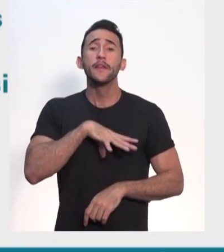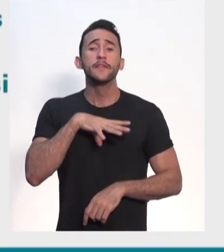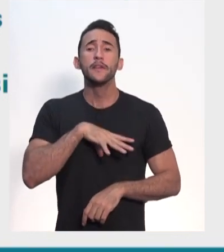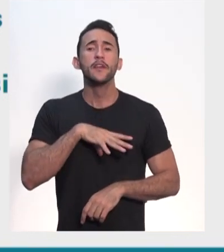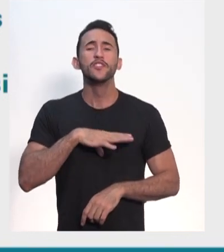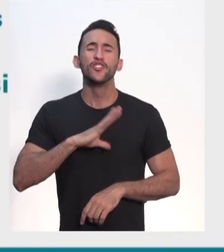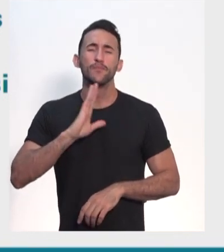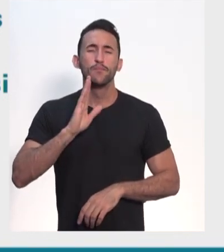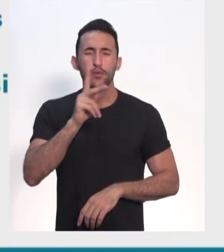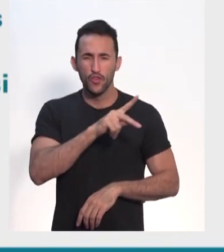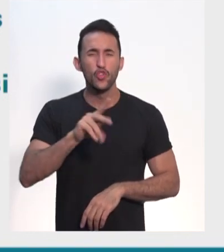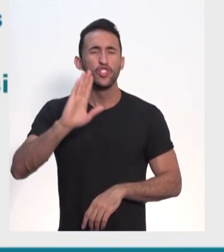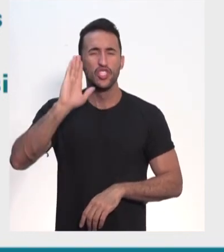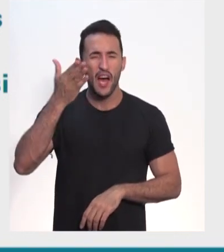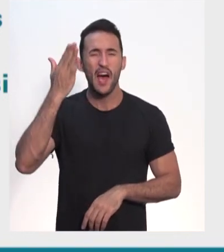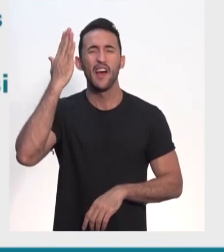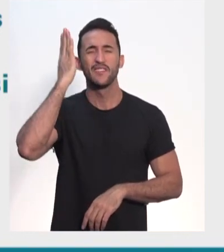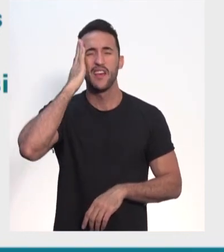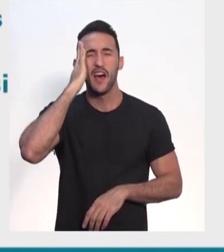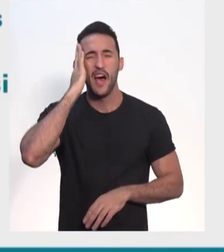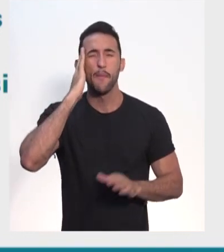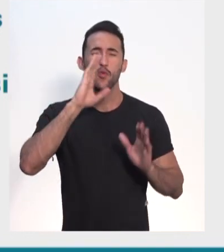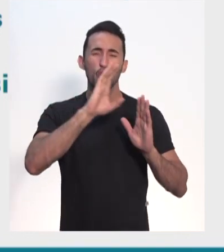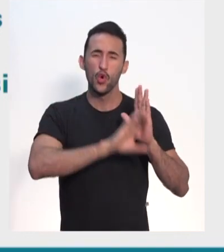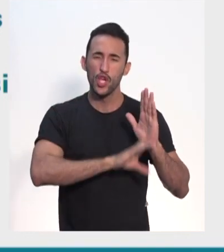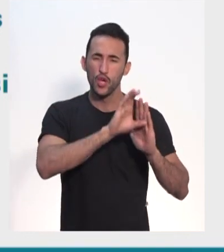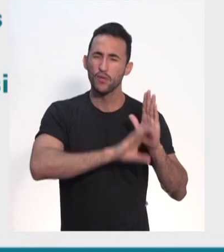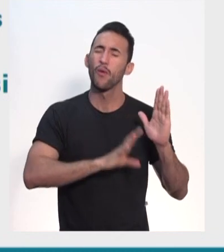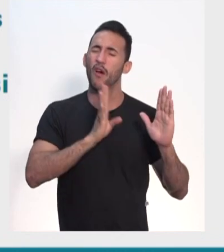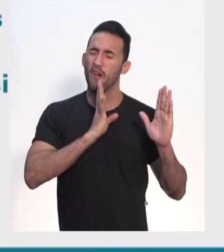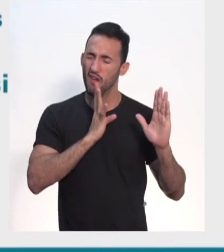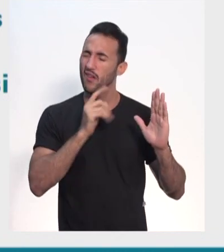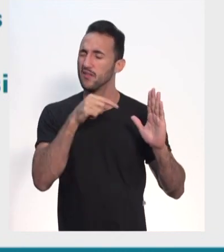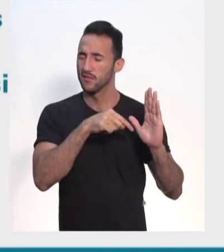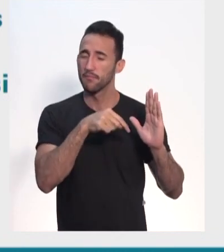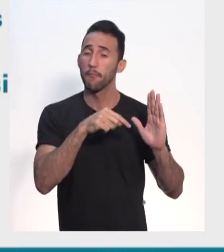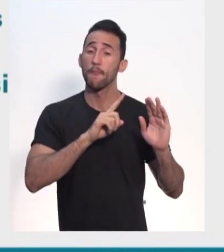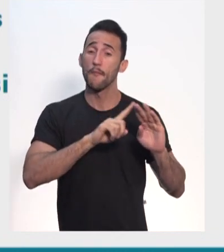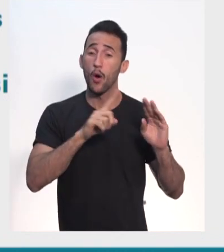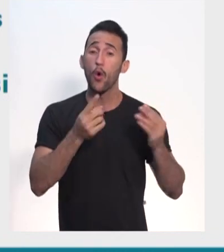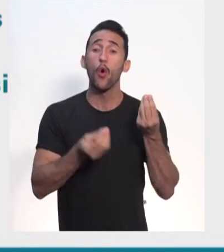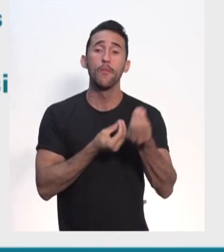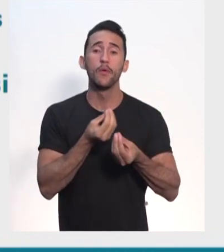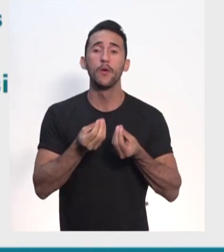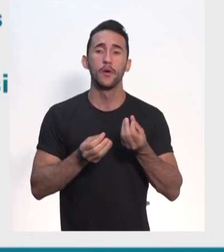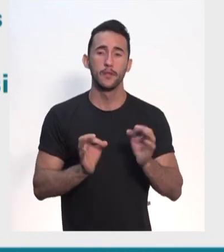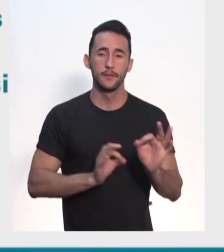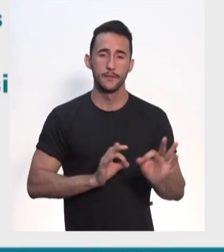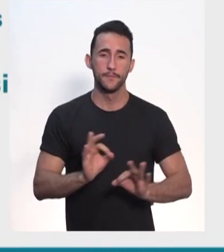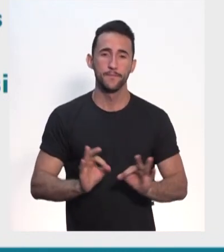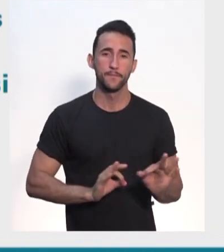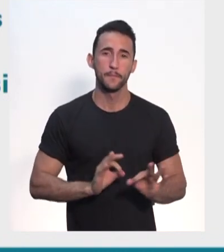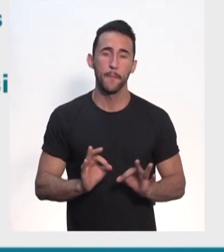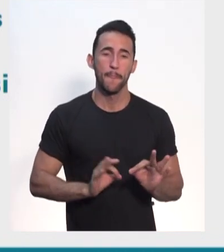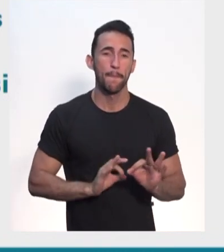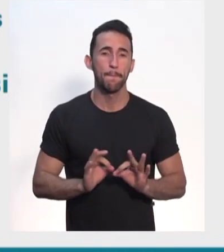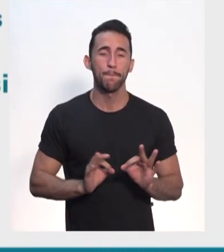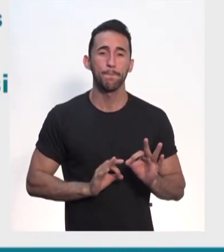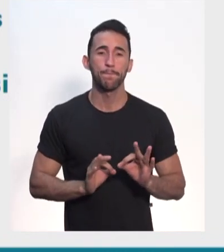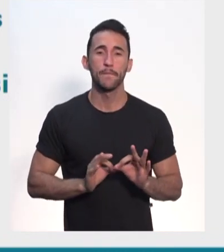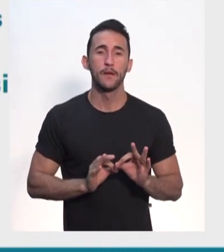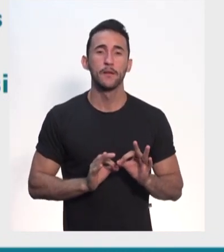gente usa esta língua? A gente tem algumas possibilidades de uso da língua, tanto a gente pode ler,